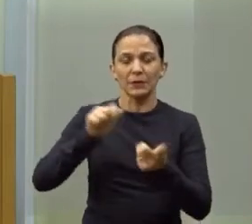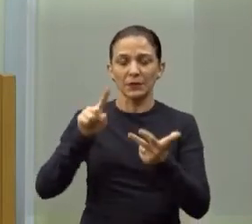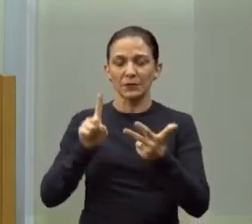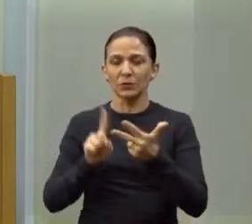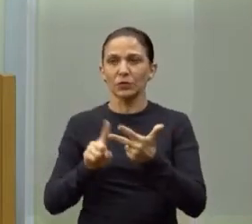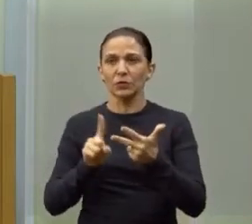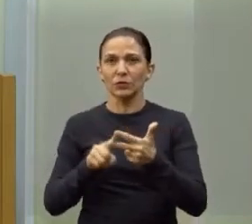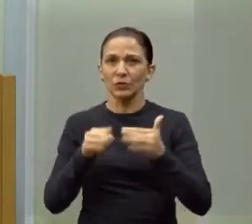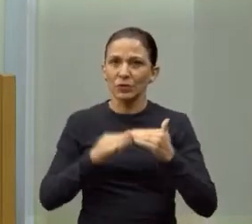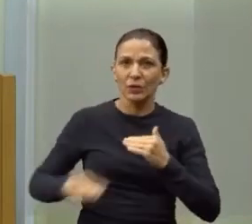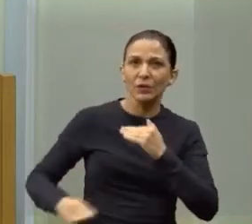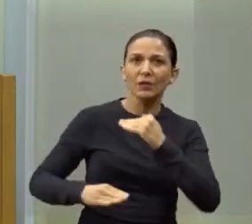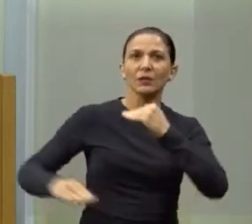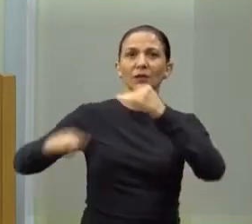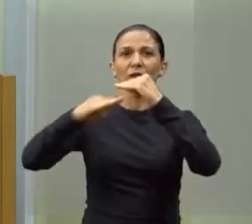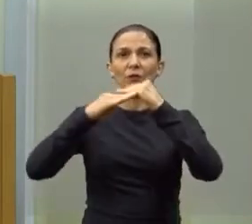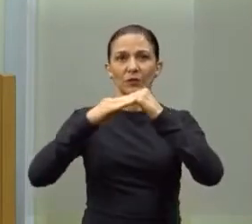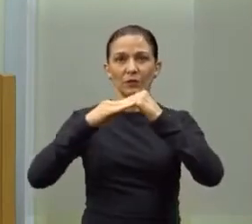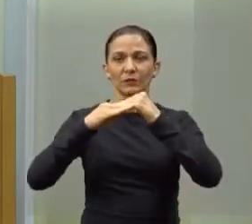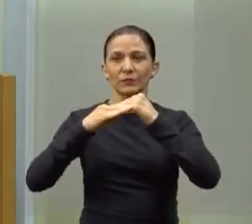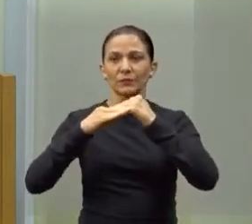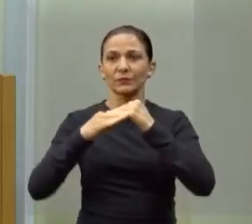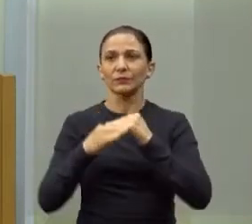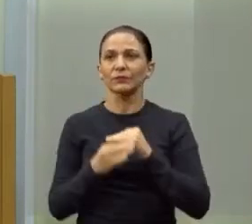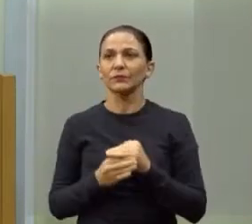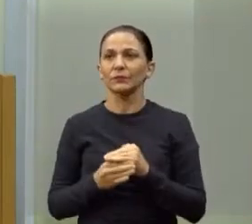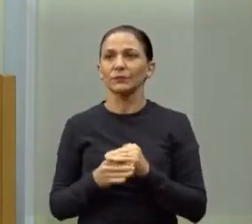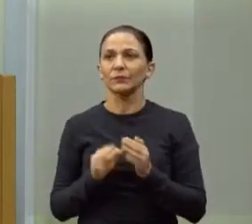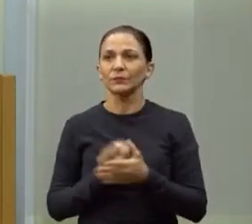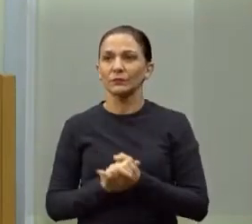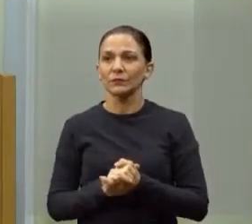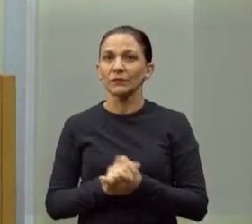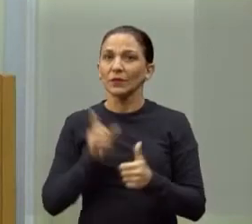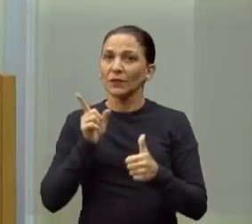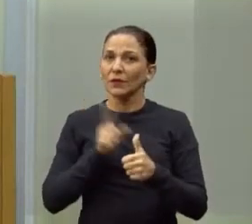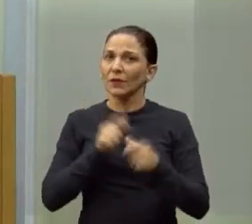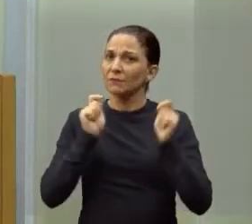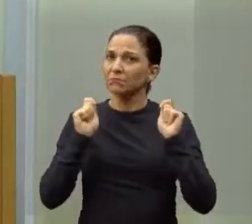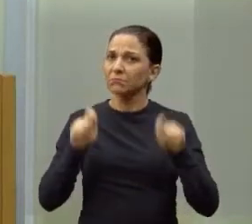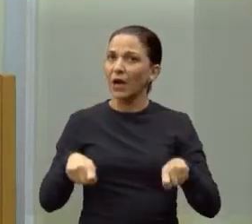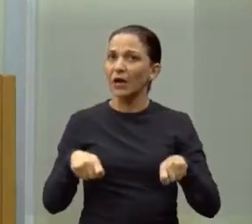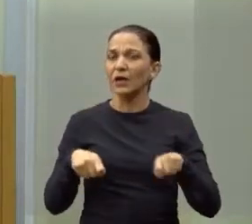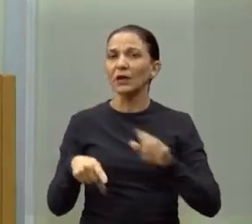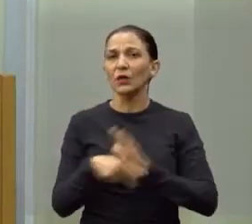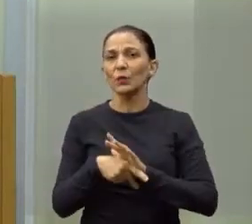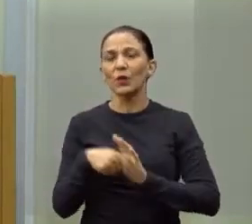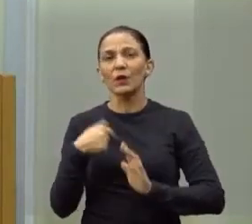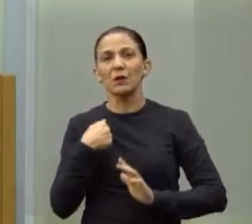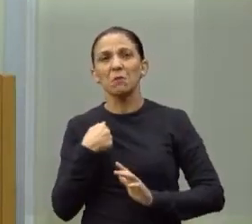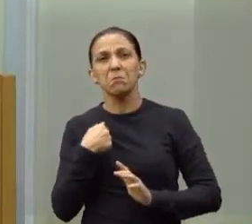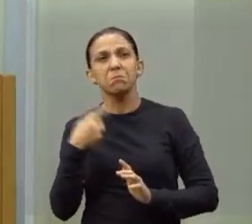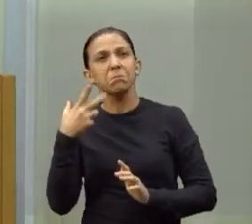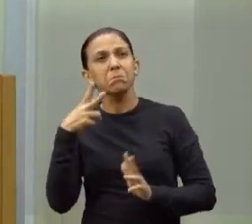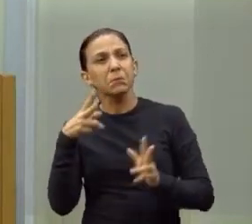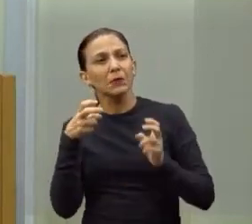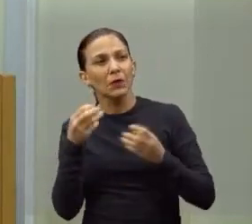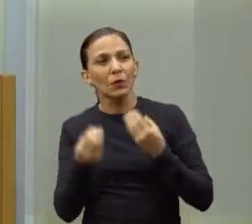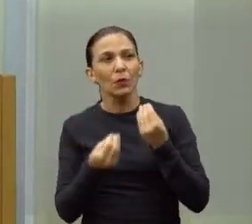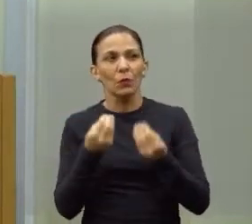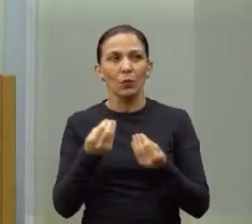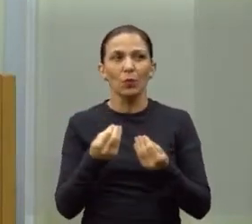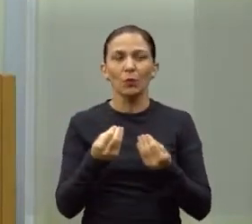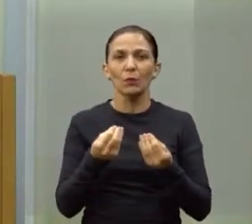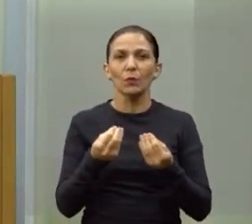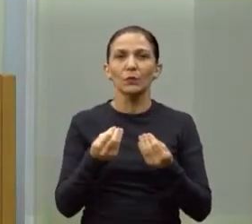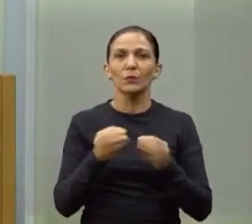sustentabilidade e equidade. O pilar de eficiência, no meu ponto de vista, deve-se atentar